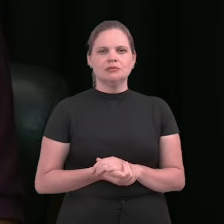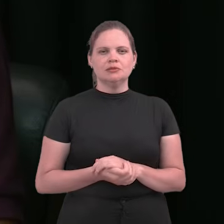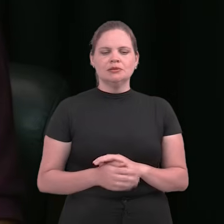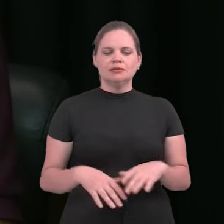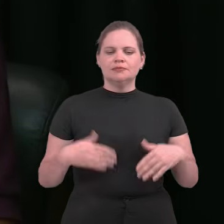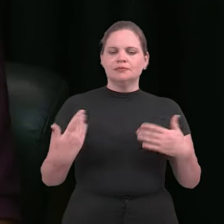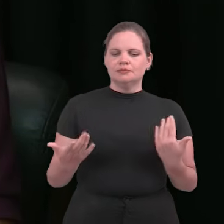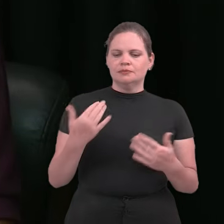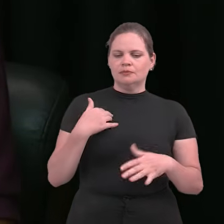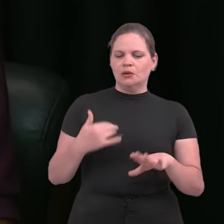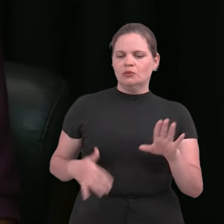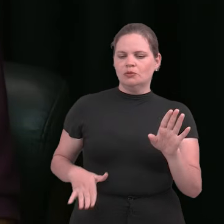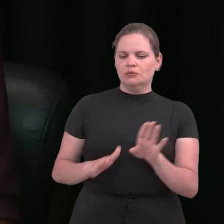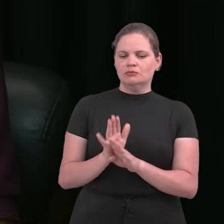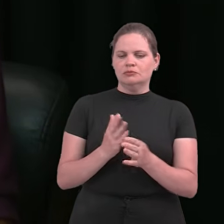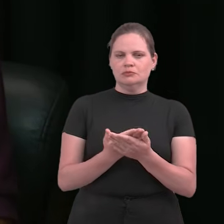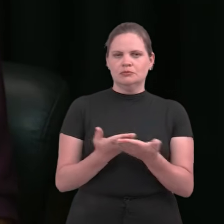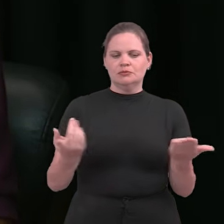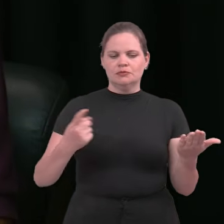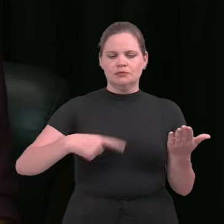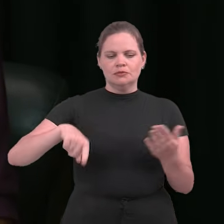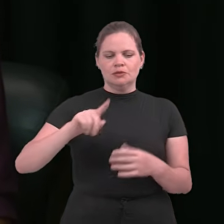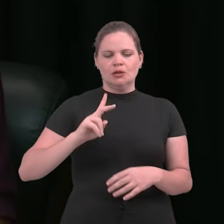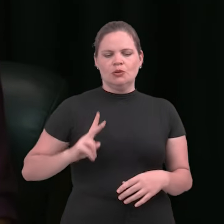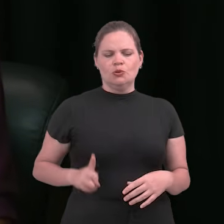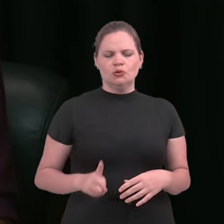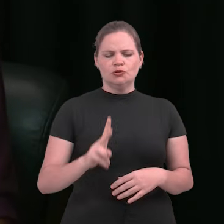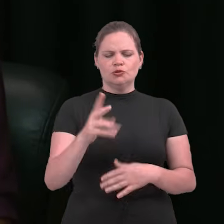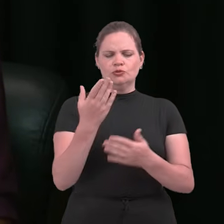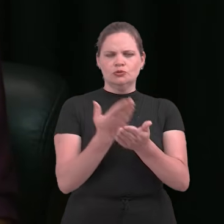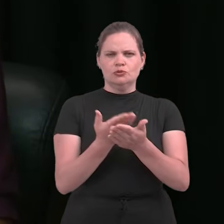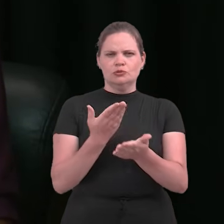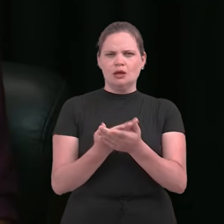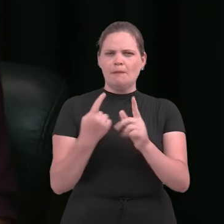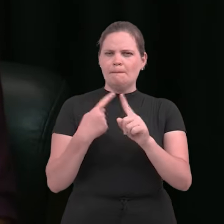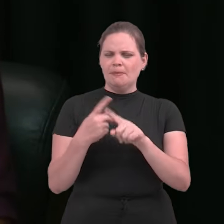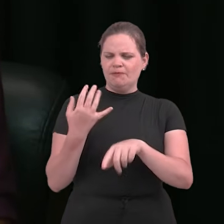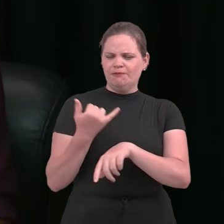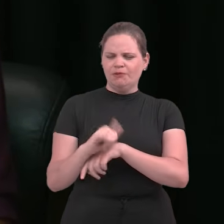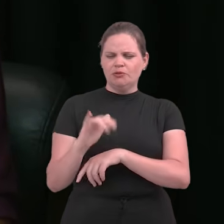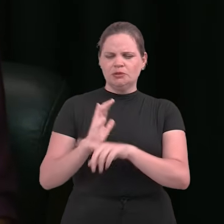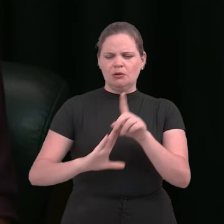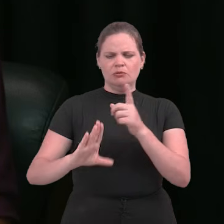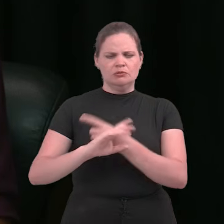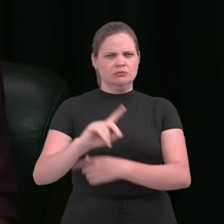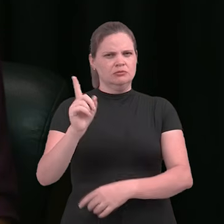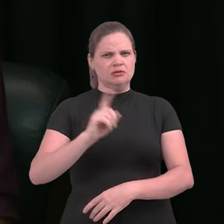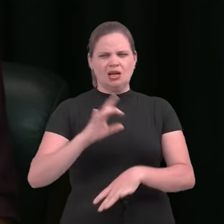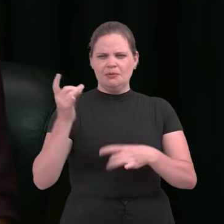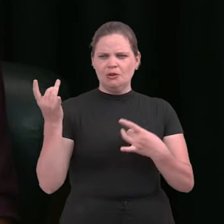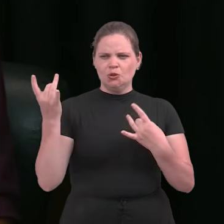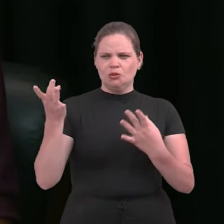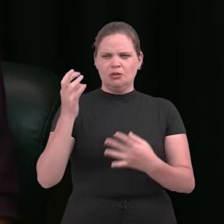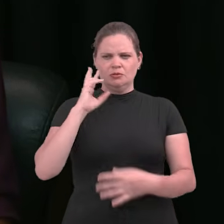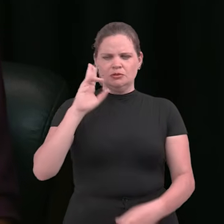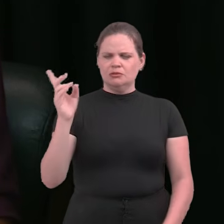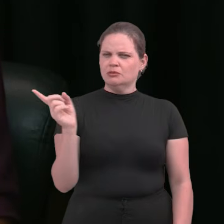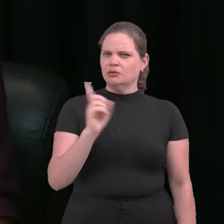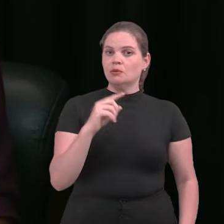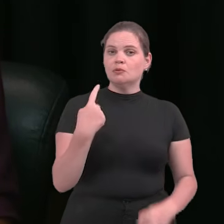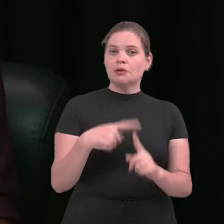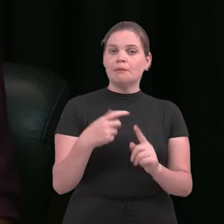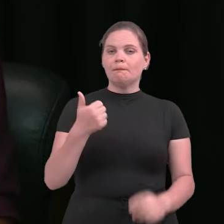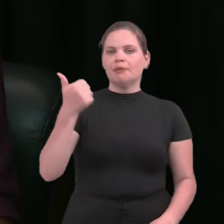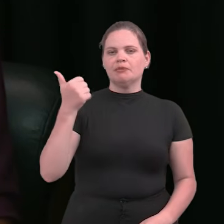meu conselho para os irmãos: continue estudando, mas não falte aos cultos, não deixe o Senhor. Porque quando nós colocamos o Senhor em